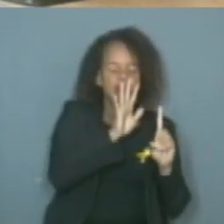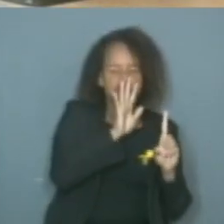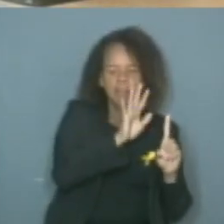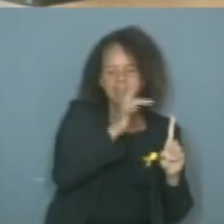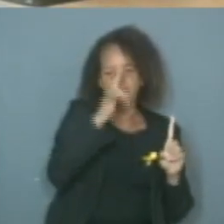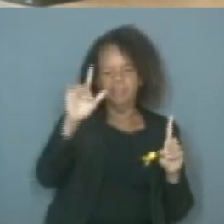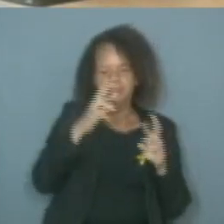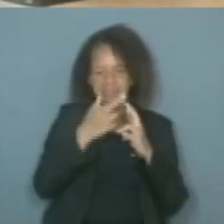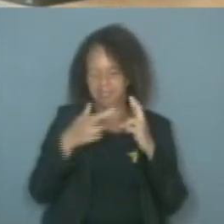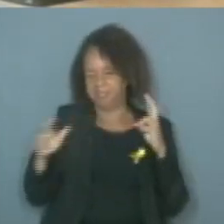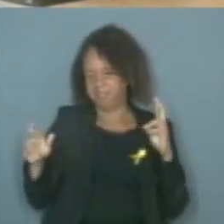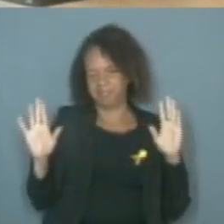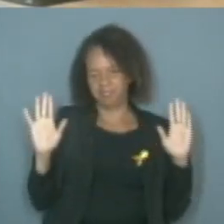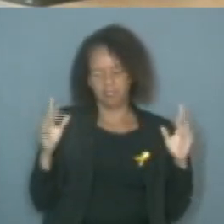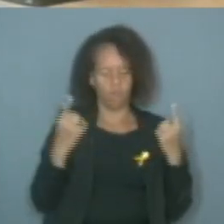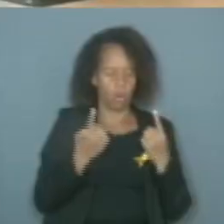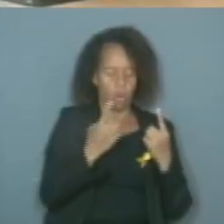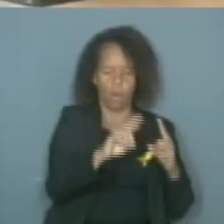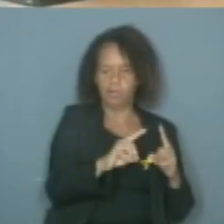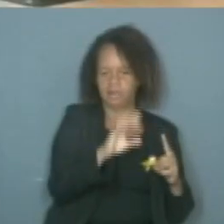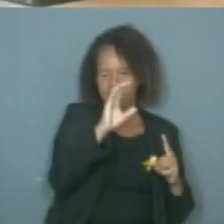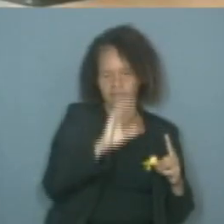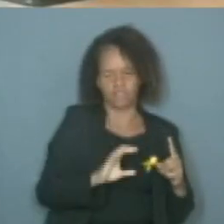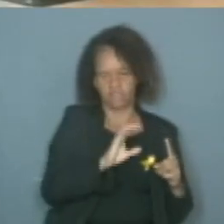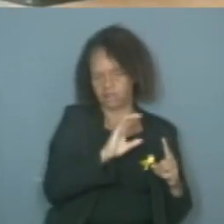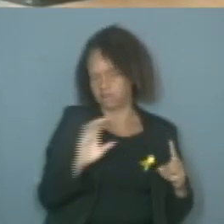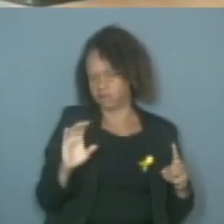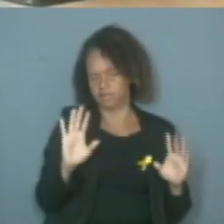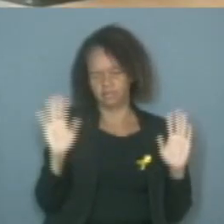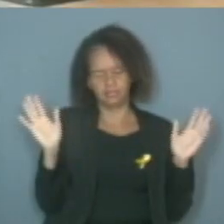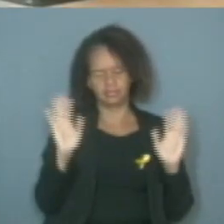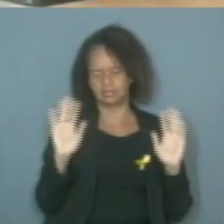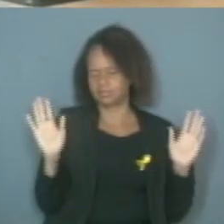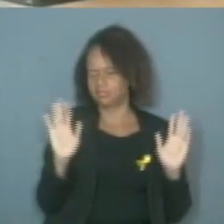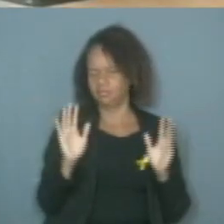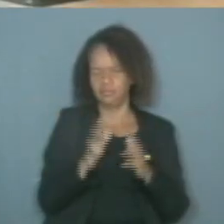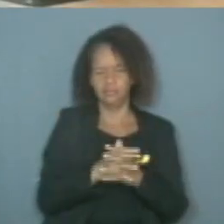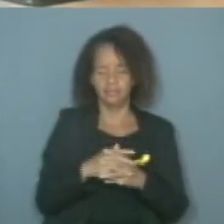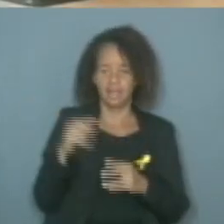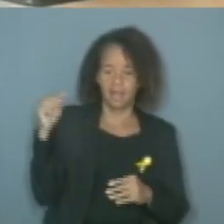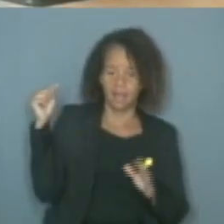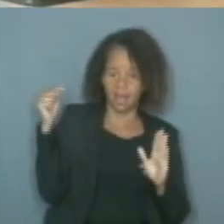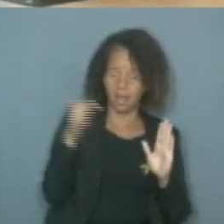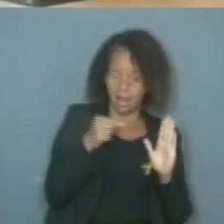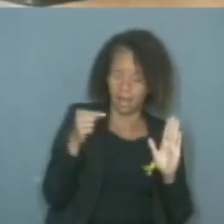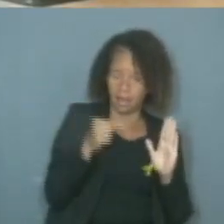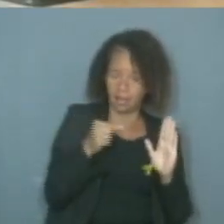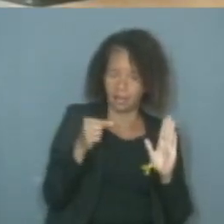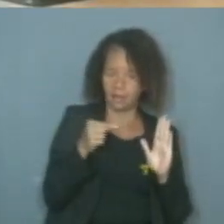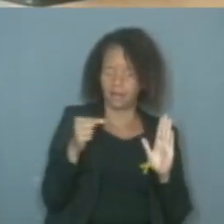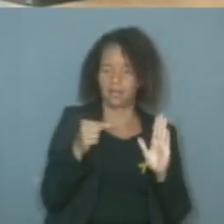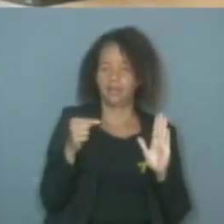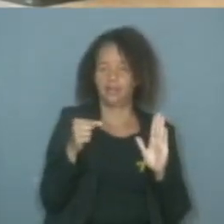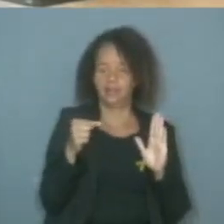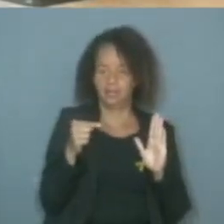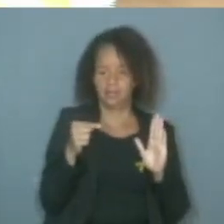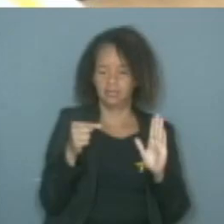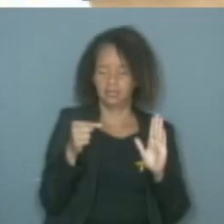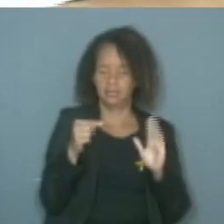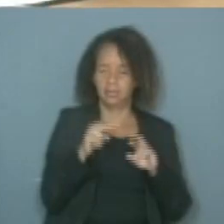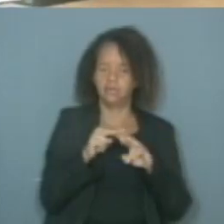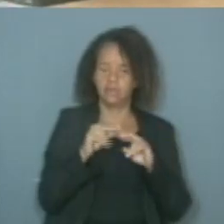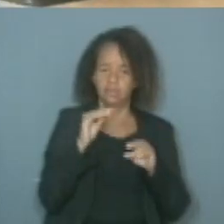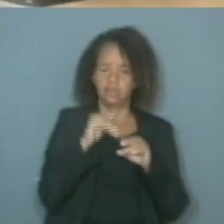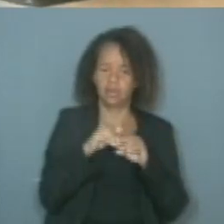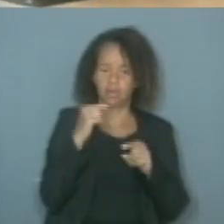não vai nada contra cristãos. Muito pelo contrário. Aqui vai, e por isso eu vou